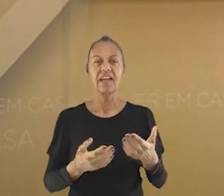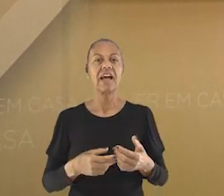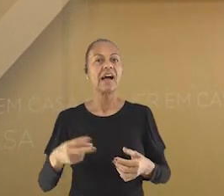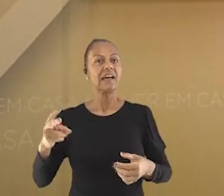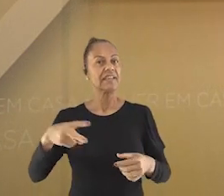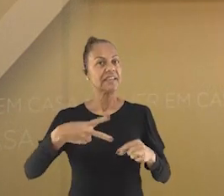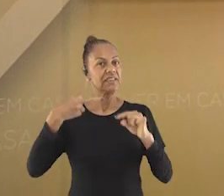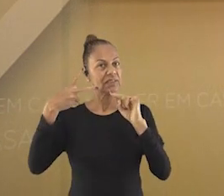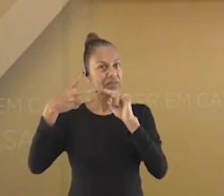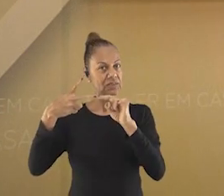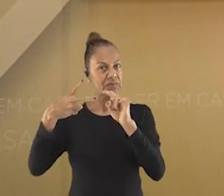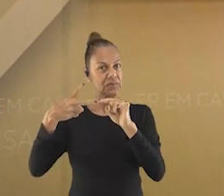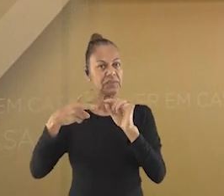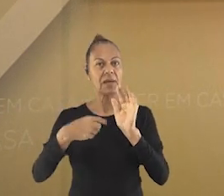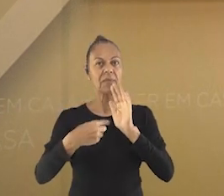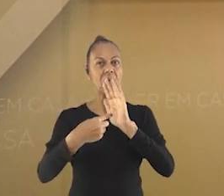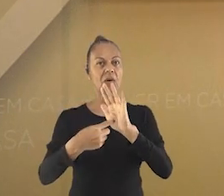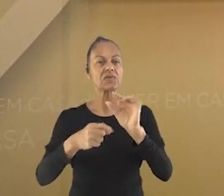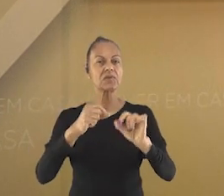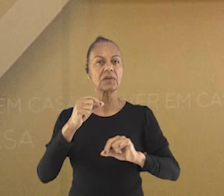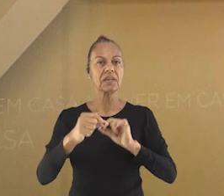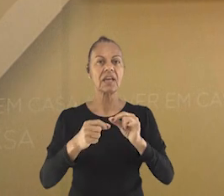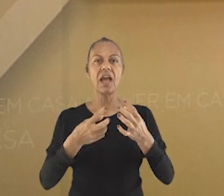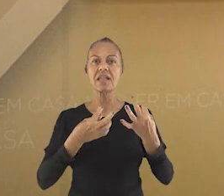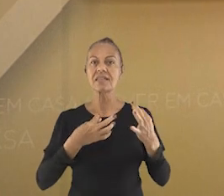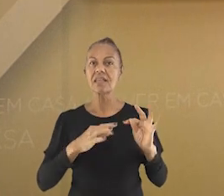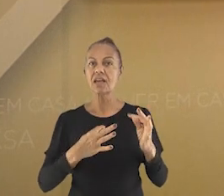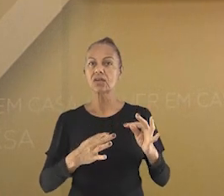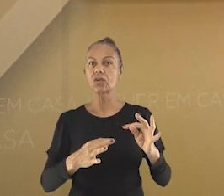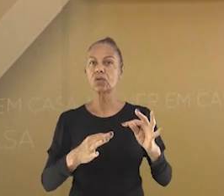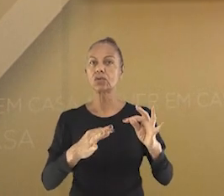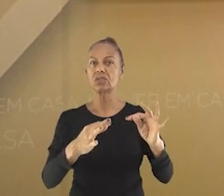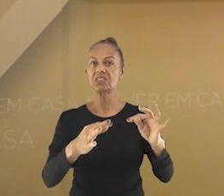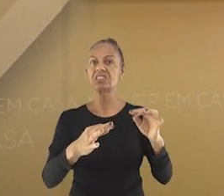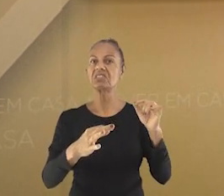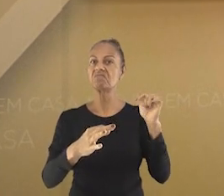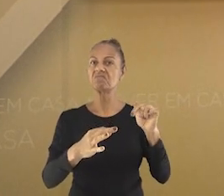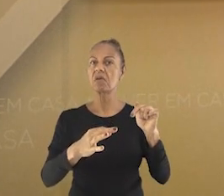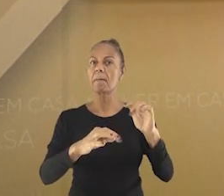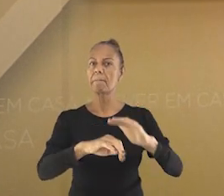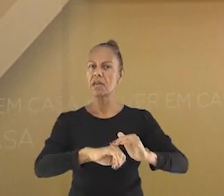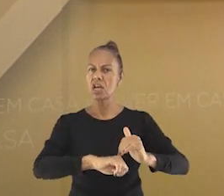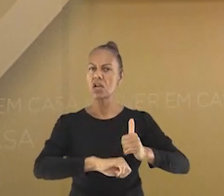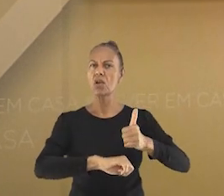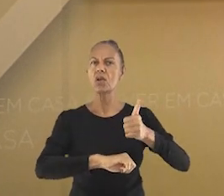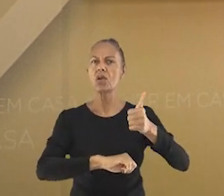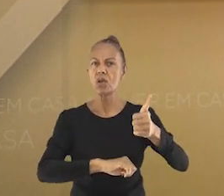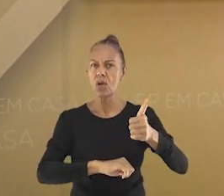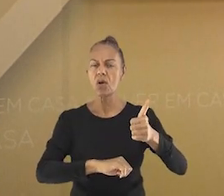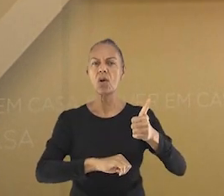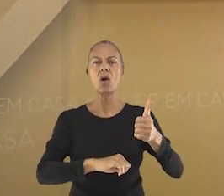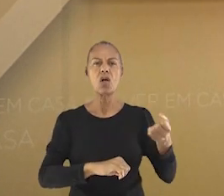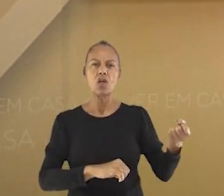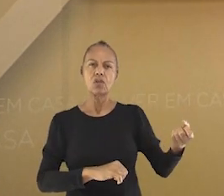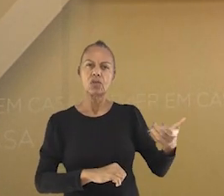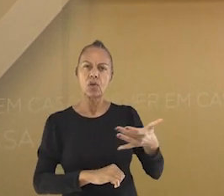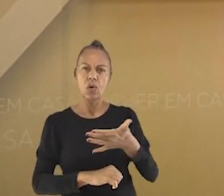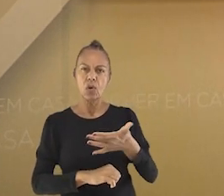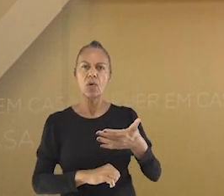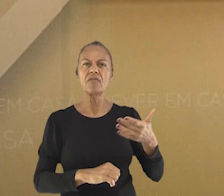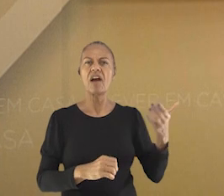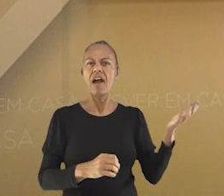a segunda situação mostra como a tecnologia traz melhoria nos processos,